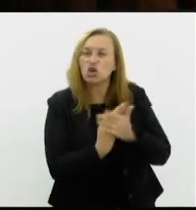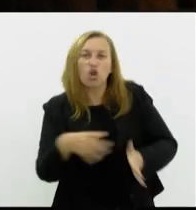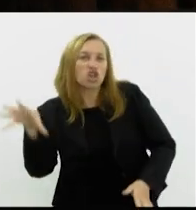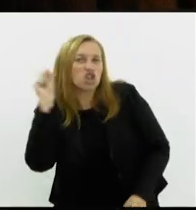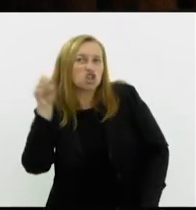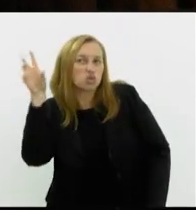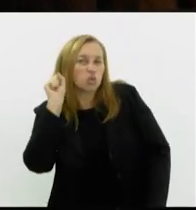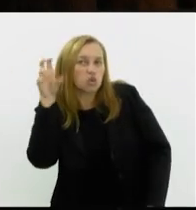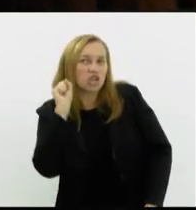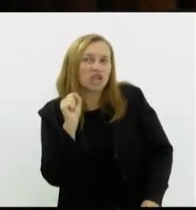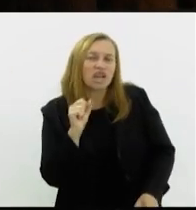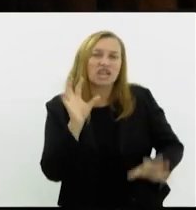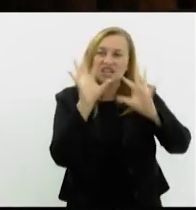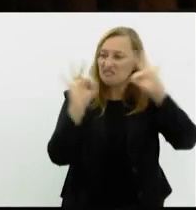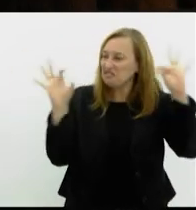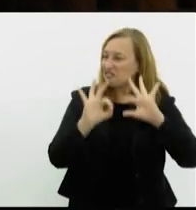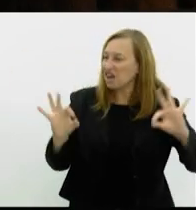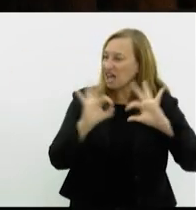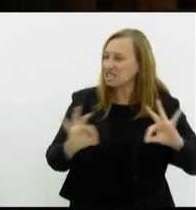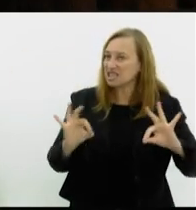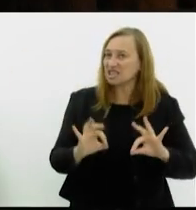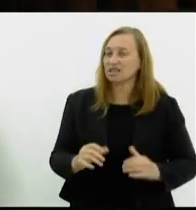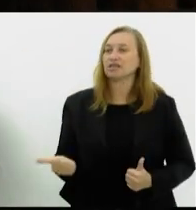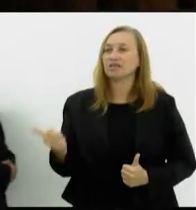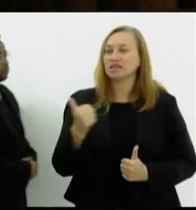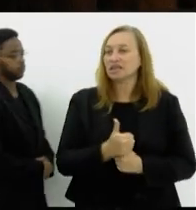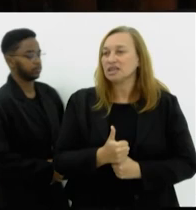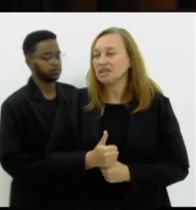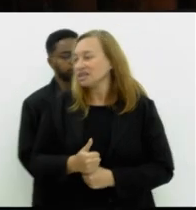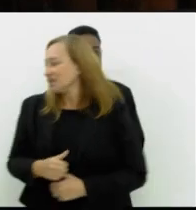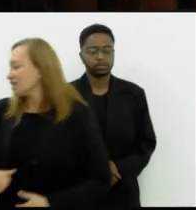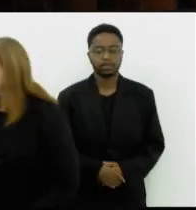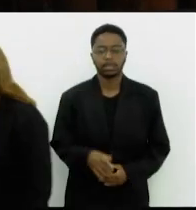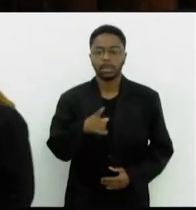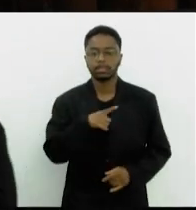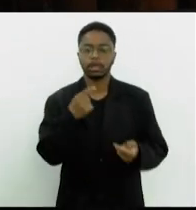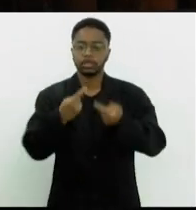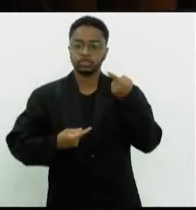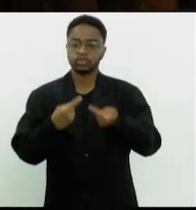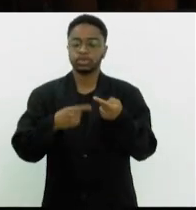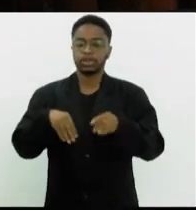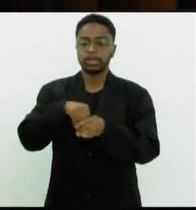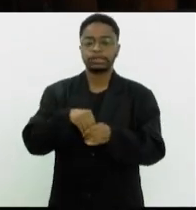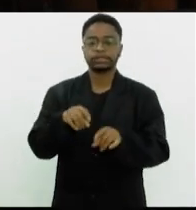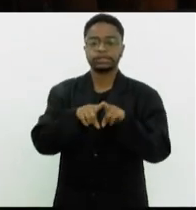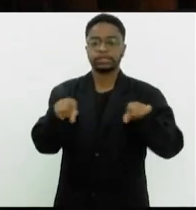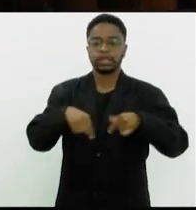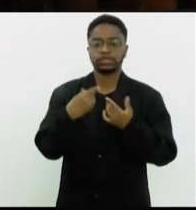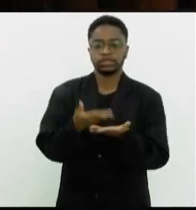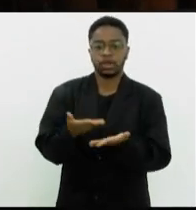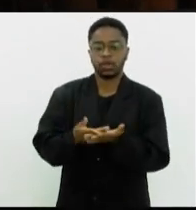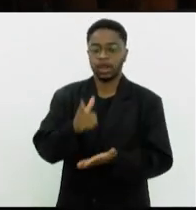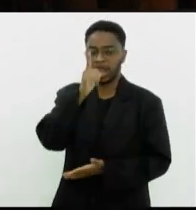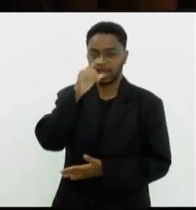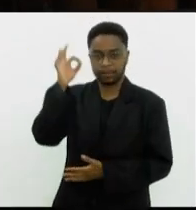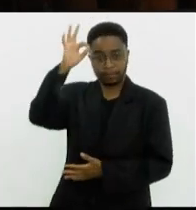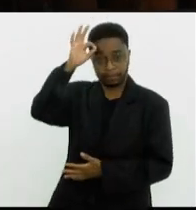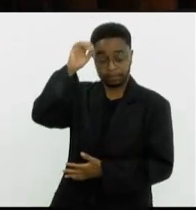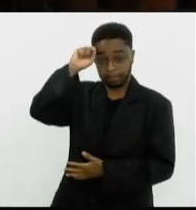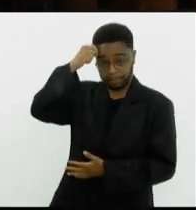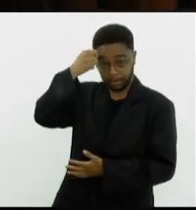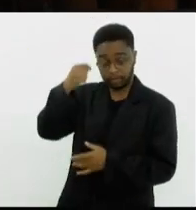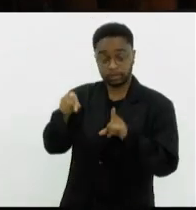de palavreado, que tenha esse tipo de discussão dentro da sala de aula, pau preto. O deputado Flávio